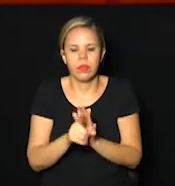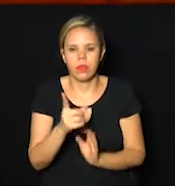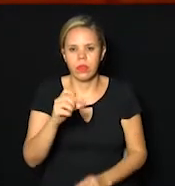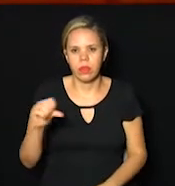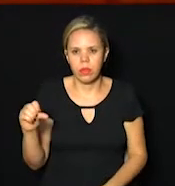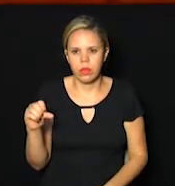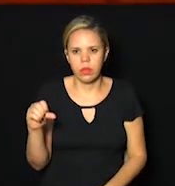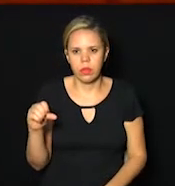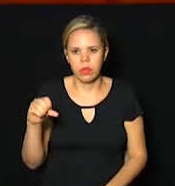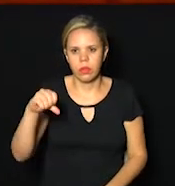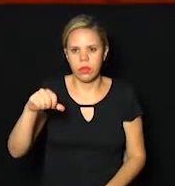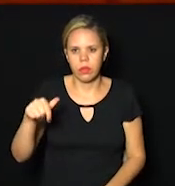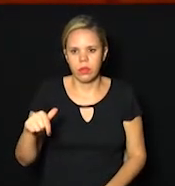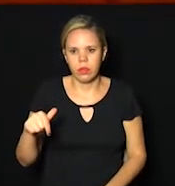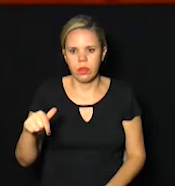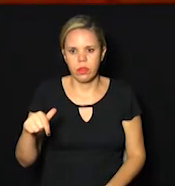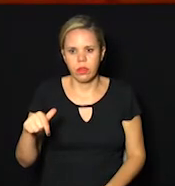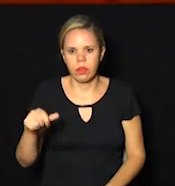19